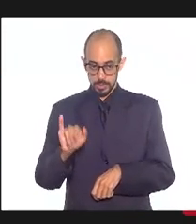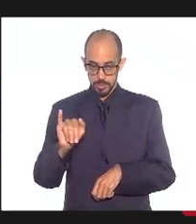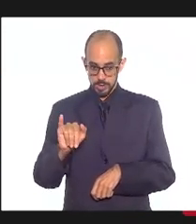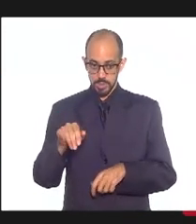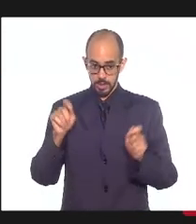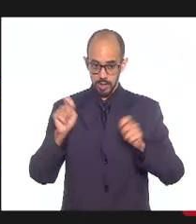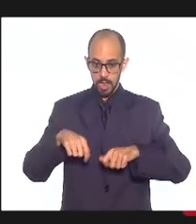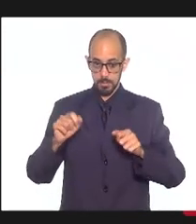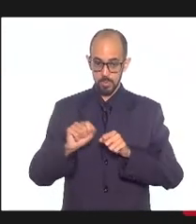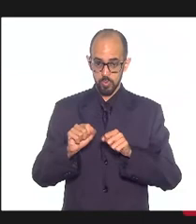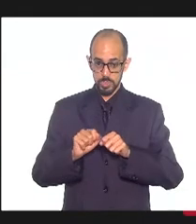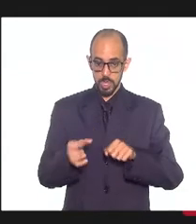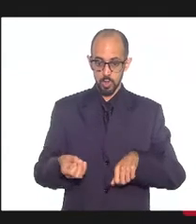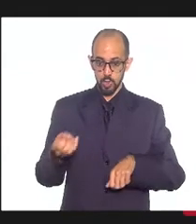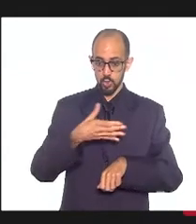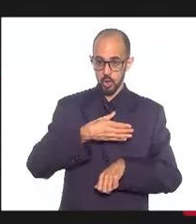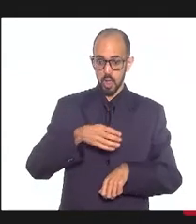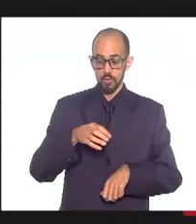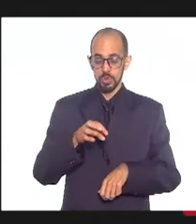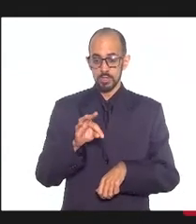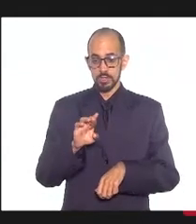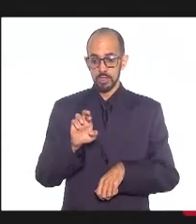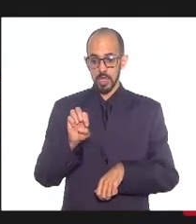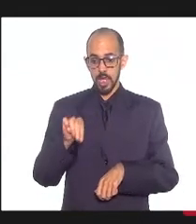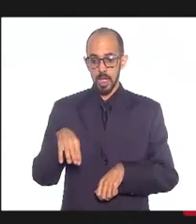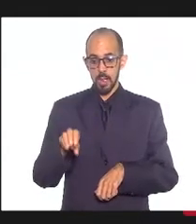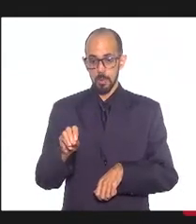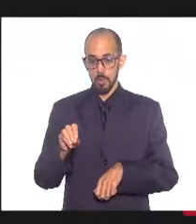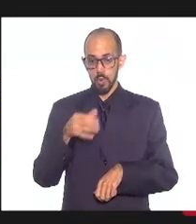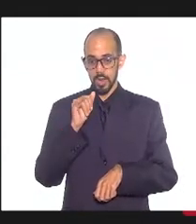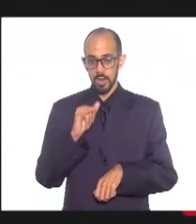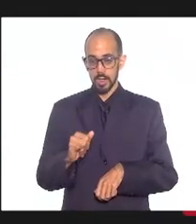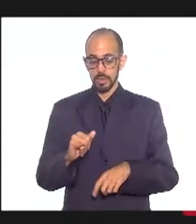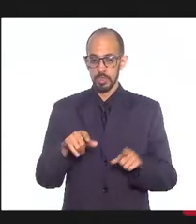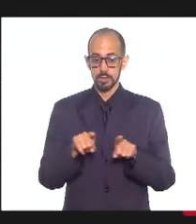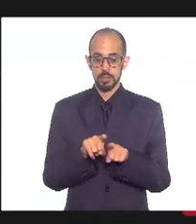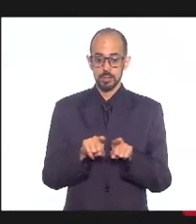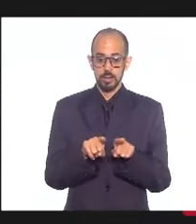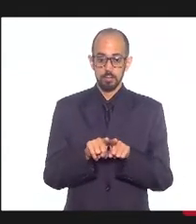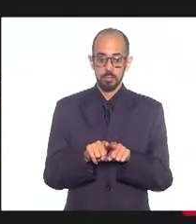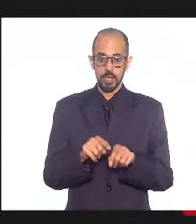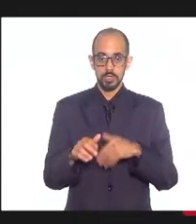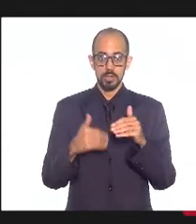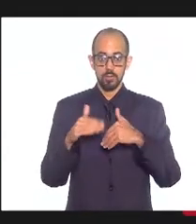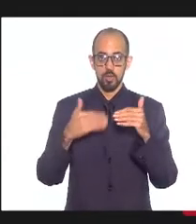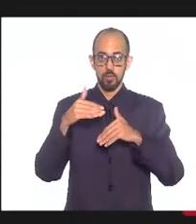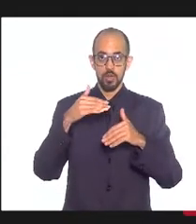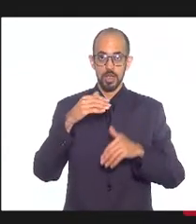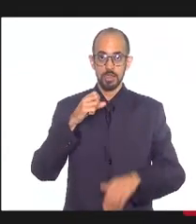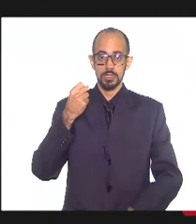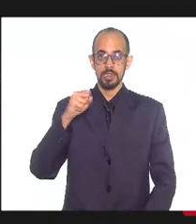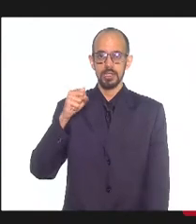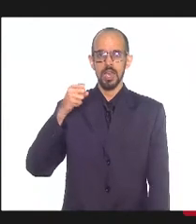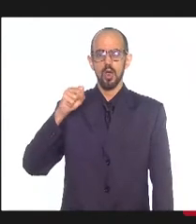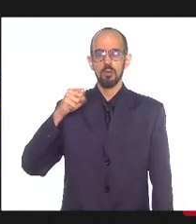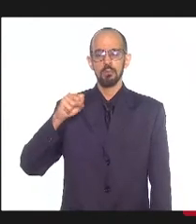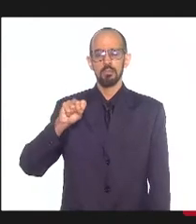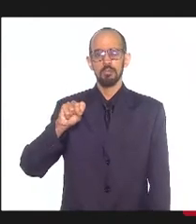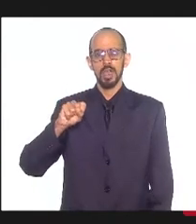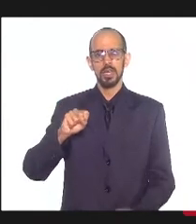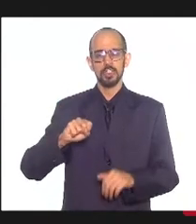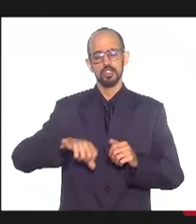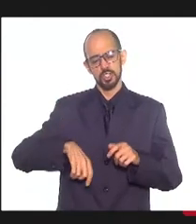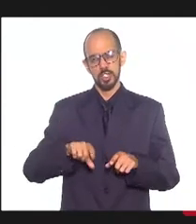para implantar novas termoelétricas, e desenvolver as EPE de seropédica, fazer uma UPGN para produzir